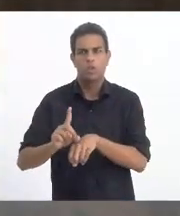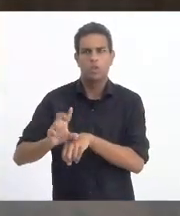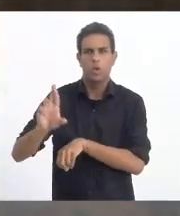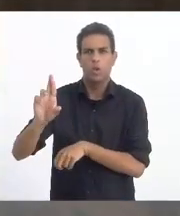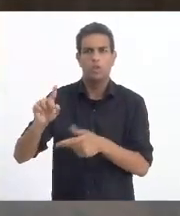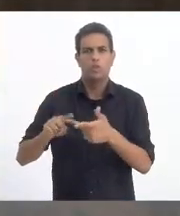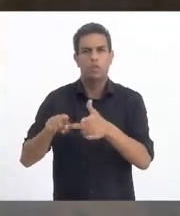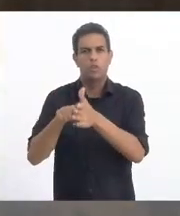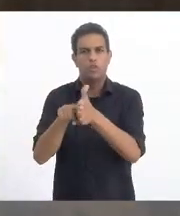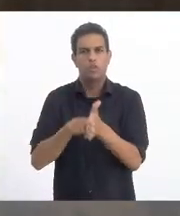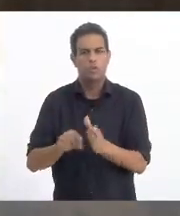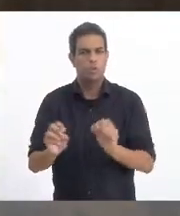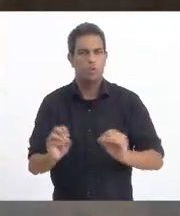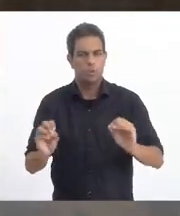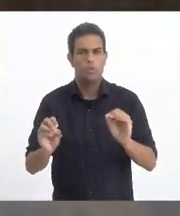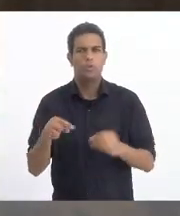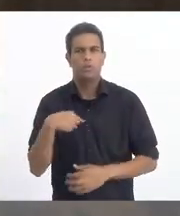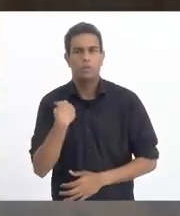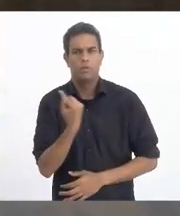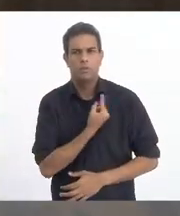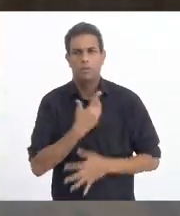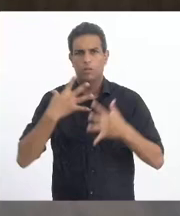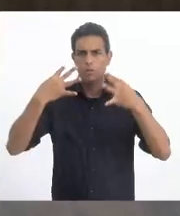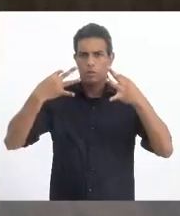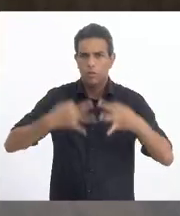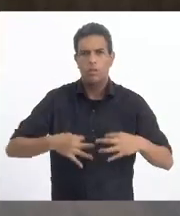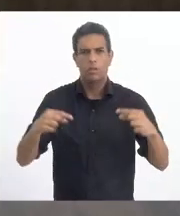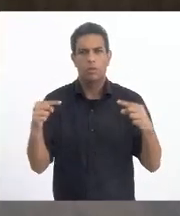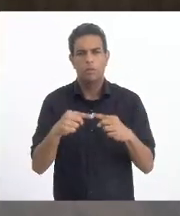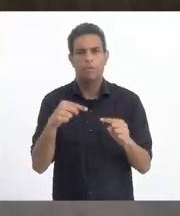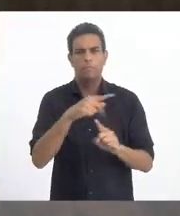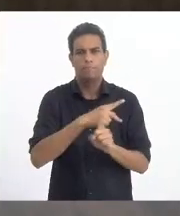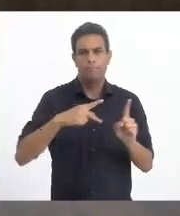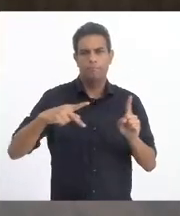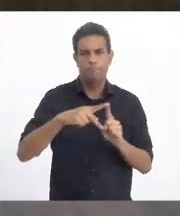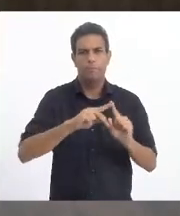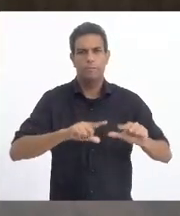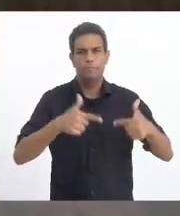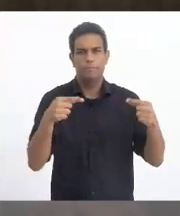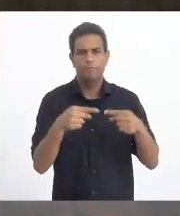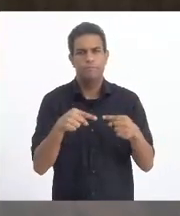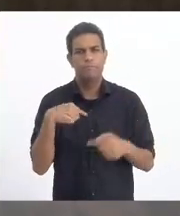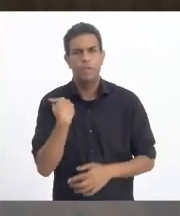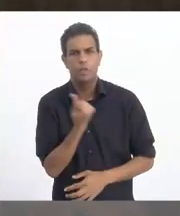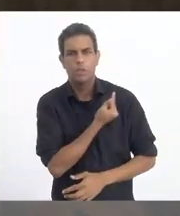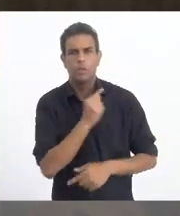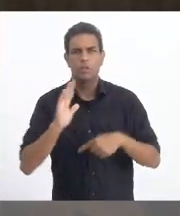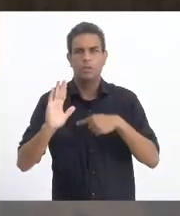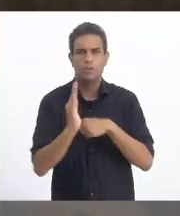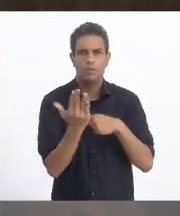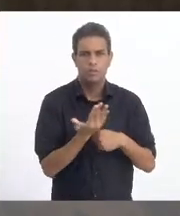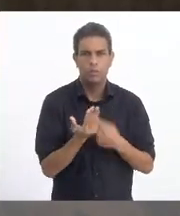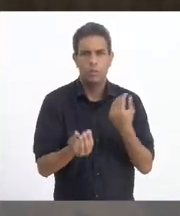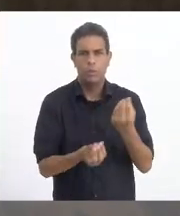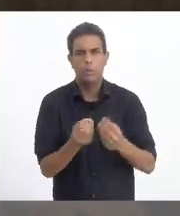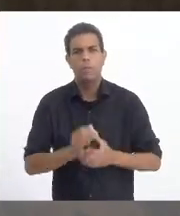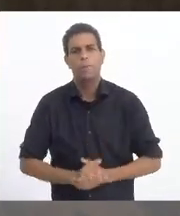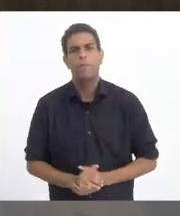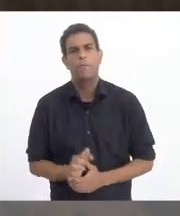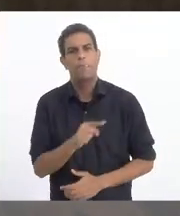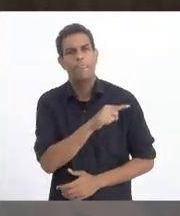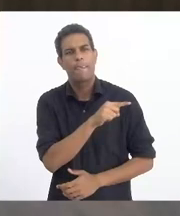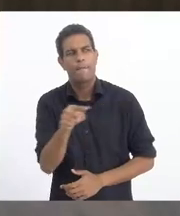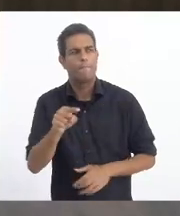doutoras, não precisamos, basta ser pensionista. E nós precisamos dos senhores do nosso lado. Precisamos